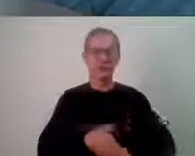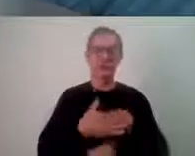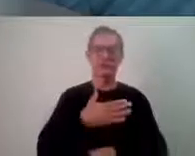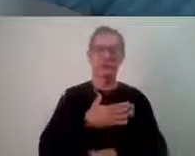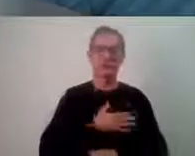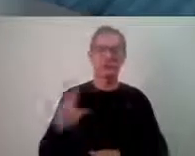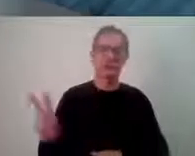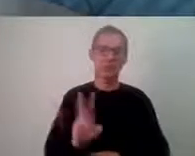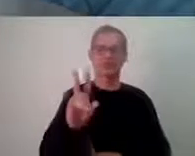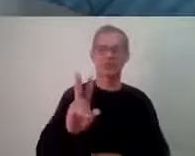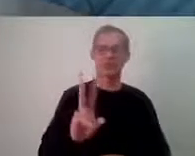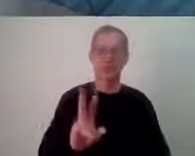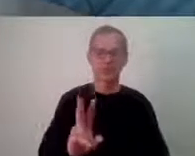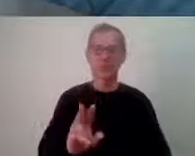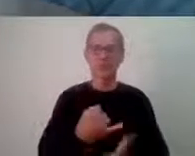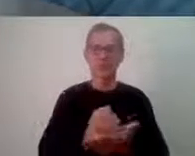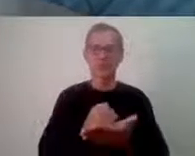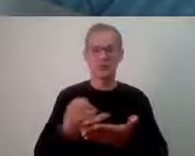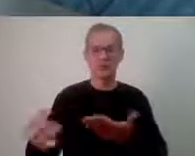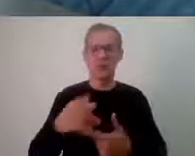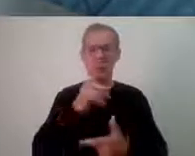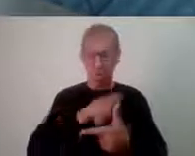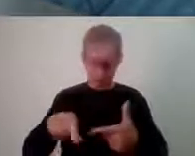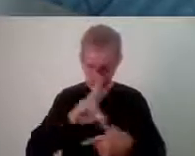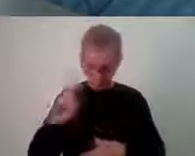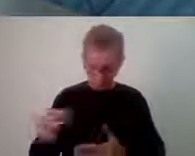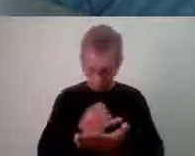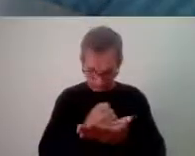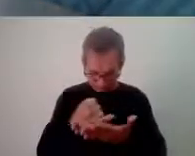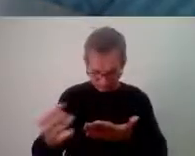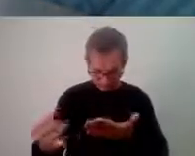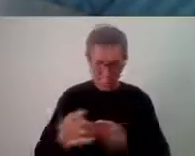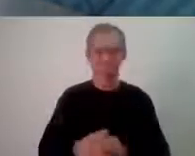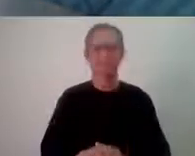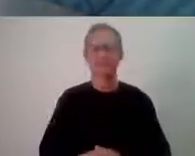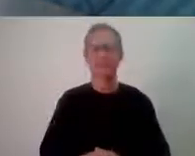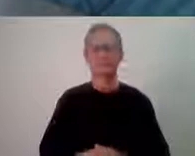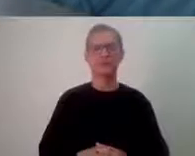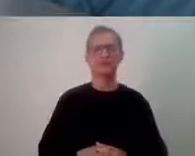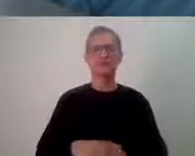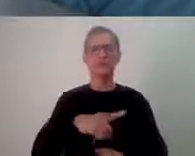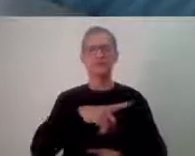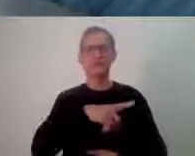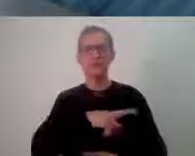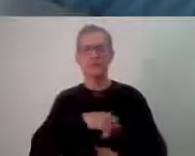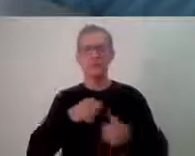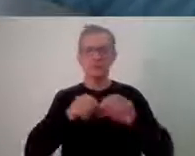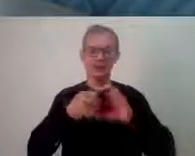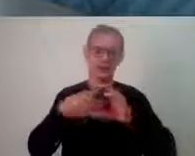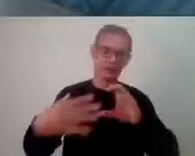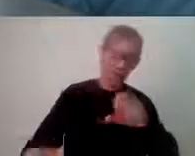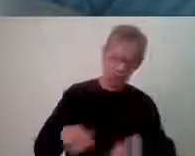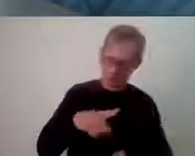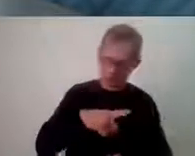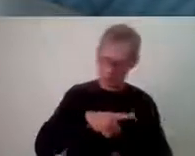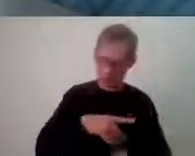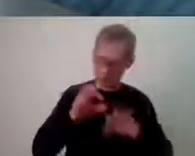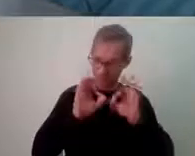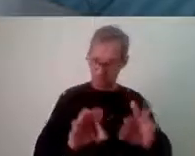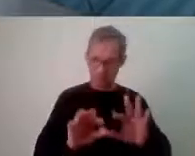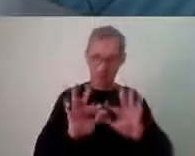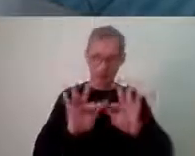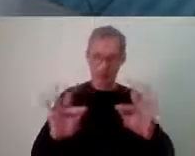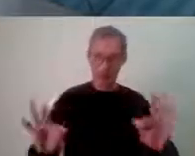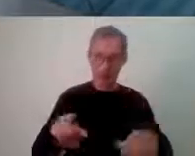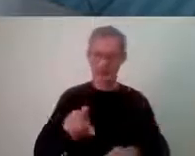meus valores iniciais. Um problema de valor inicial, ele vai ter essa característica. Você vai ter uma determinada função